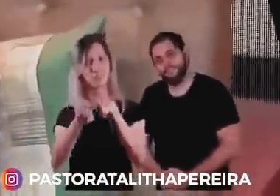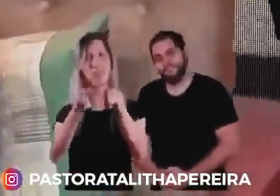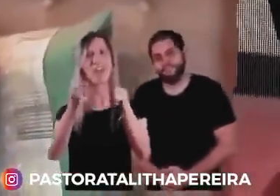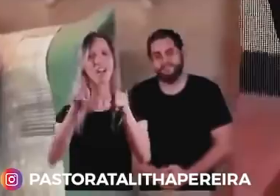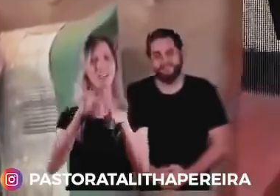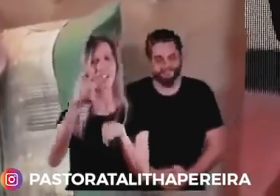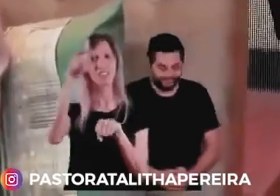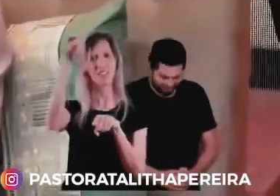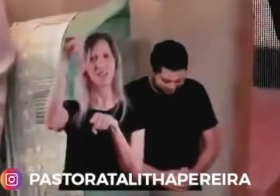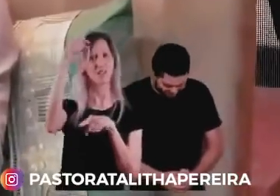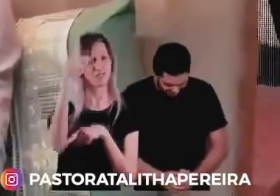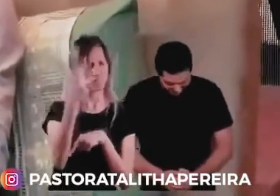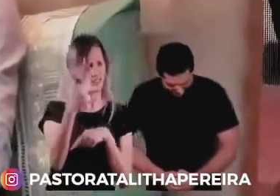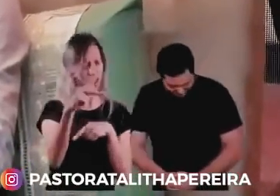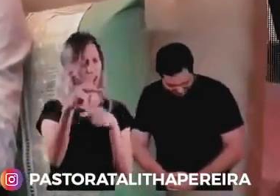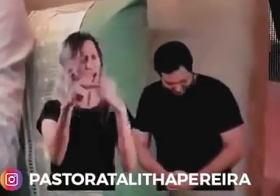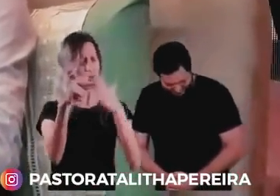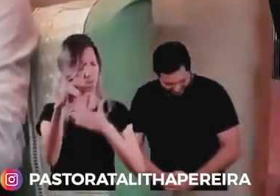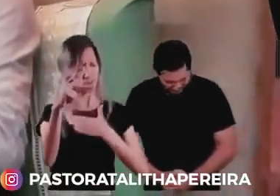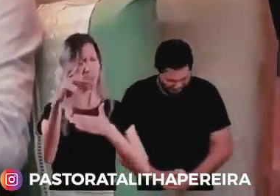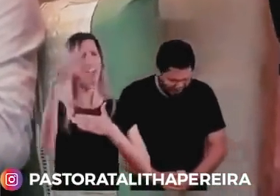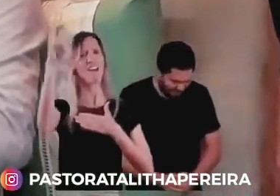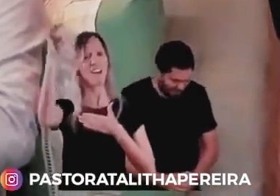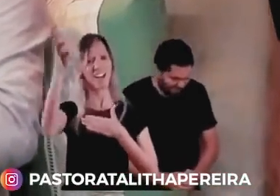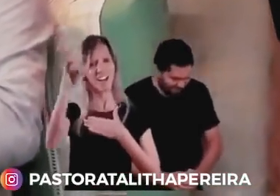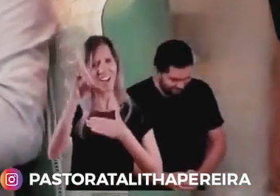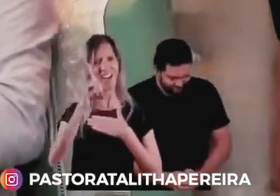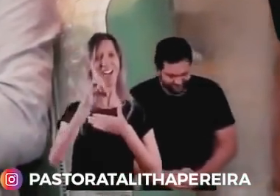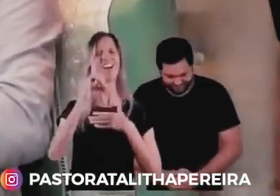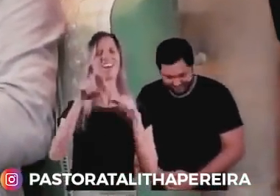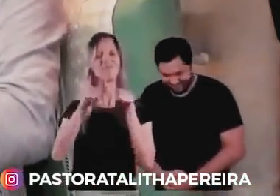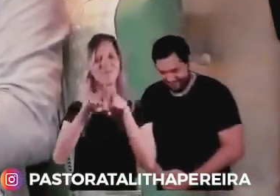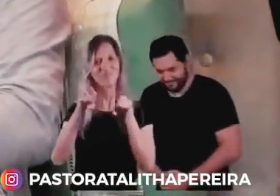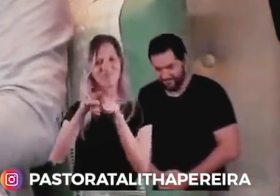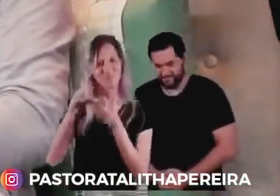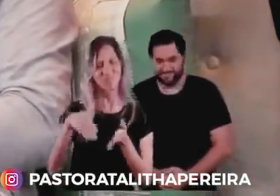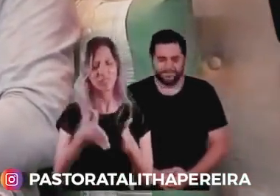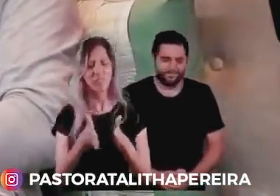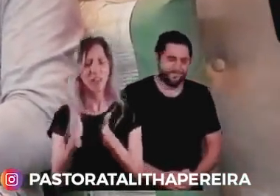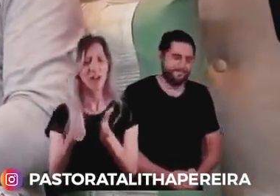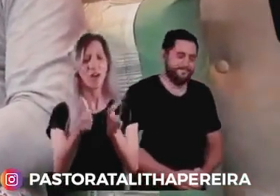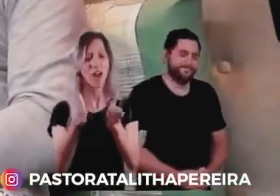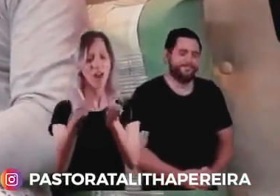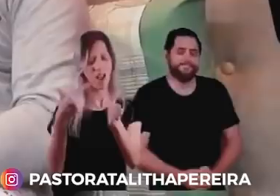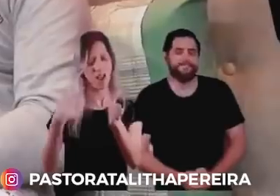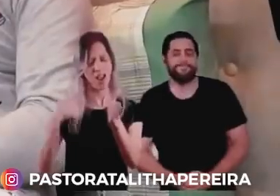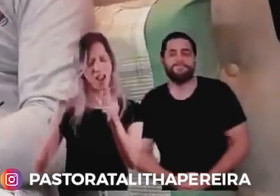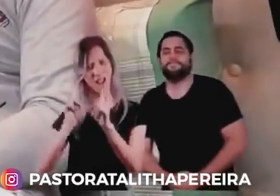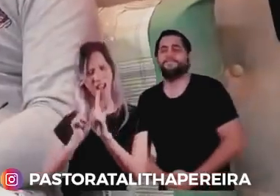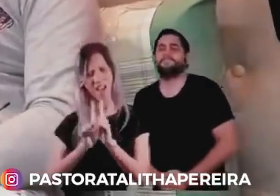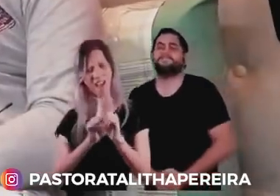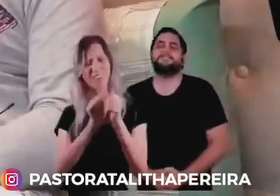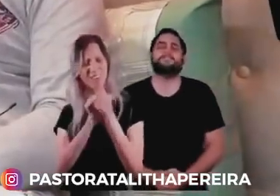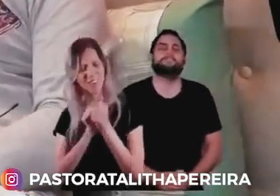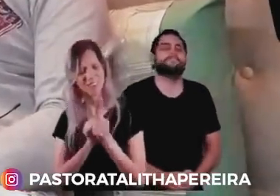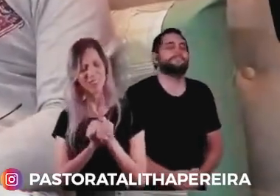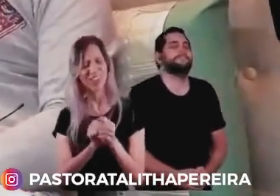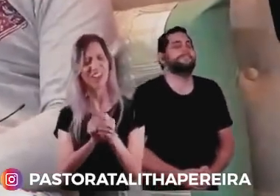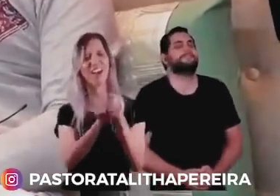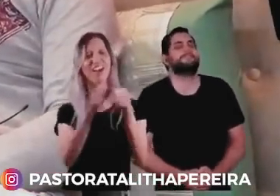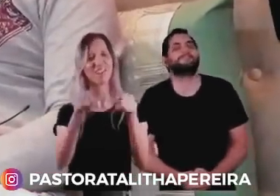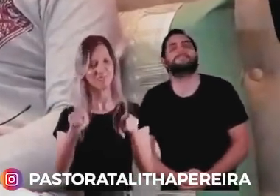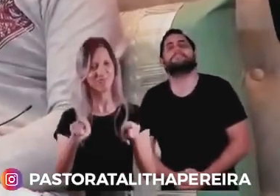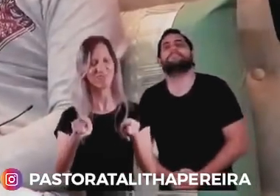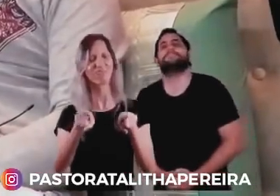teu Deus será meu Deus, teu caminho meu será.